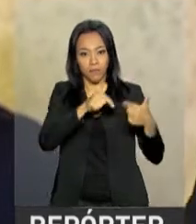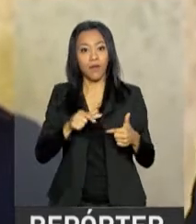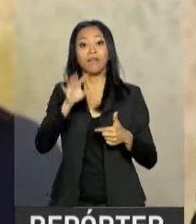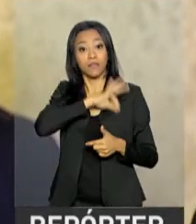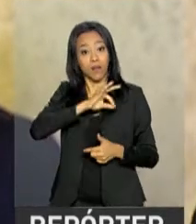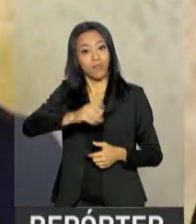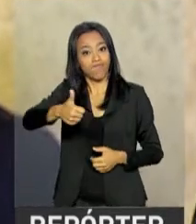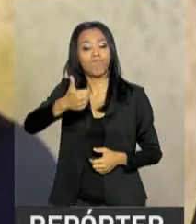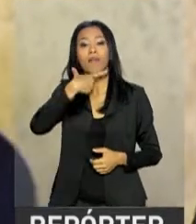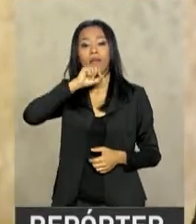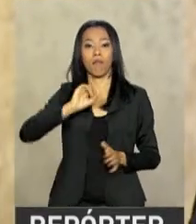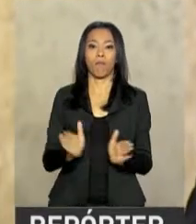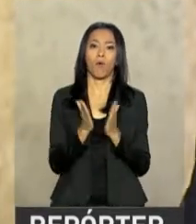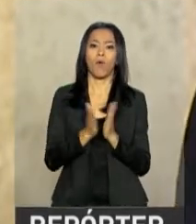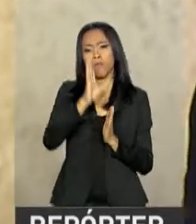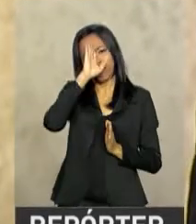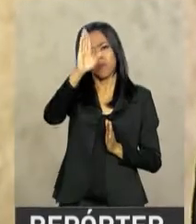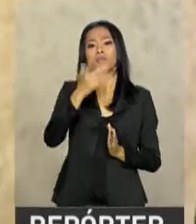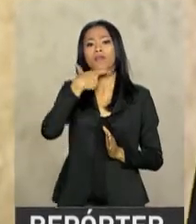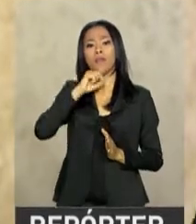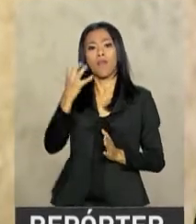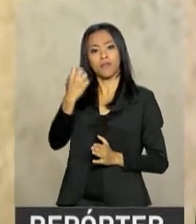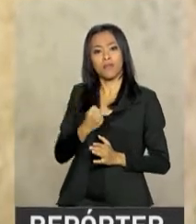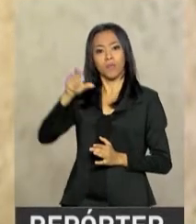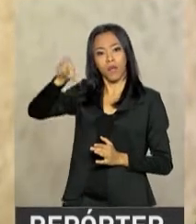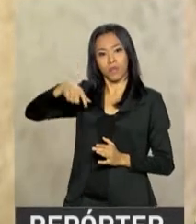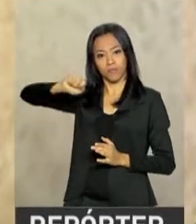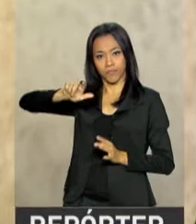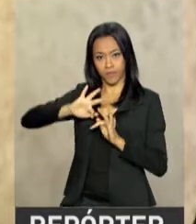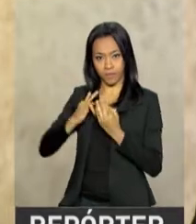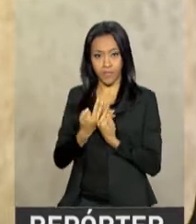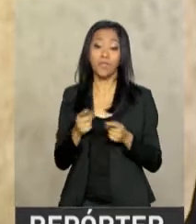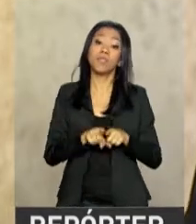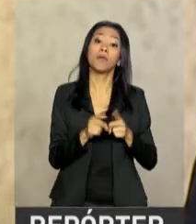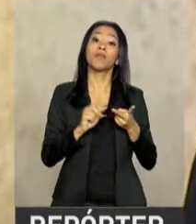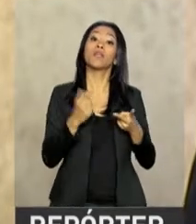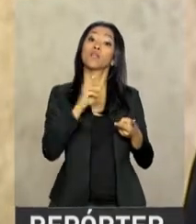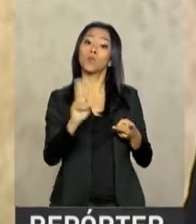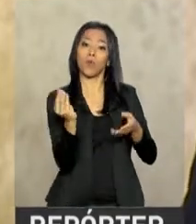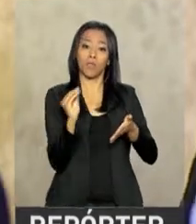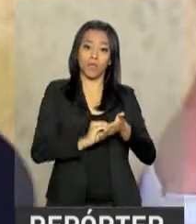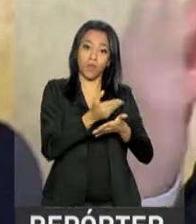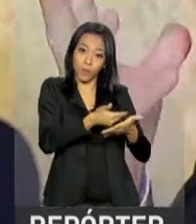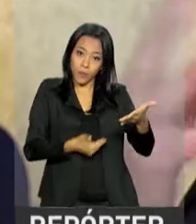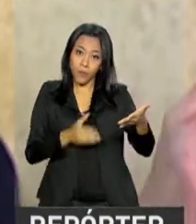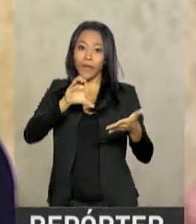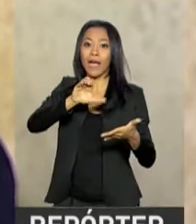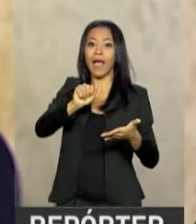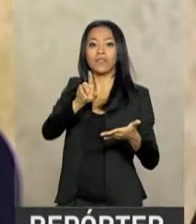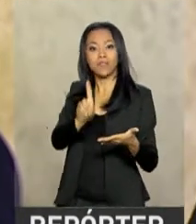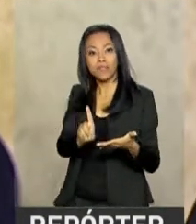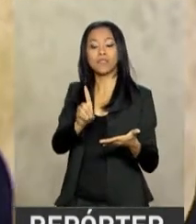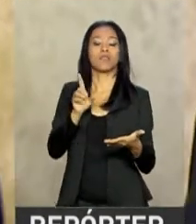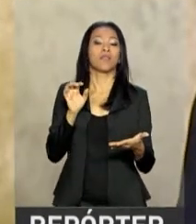principalmente o bolsa família mas também algumas famílias do cadastro único é que estão ali na fronteira né